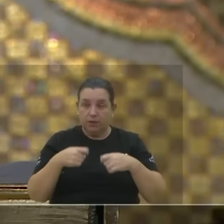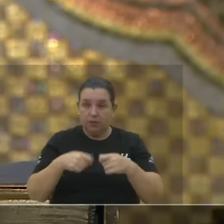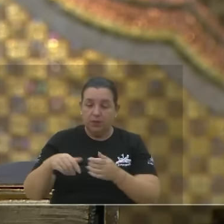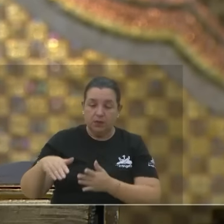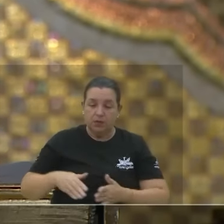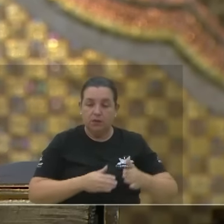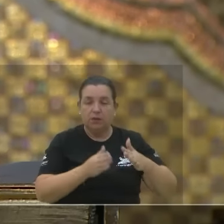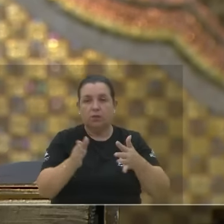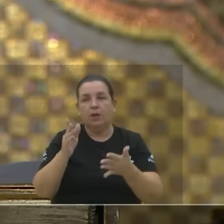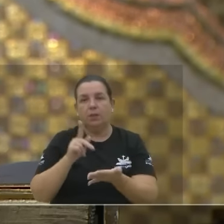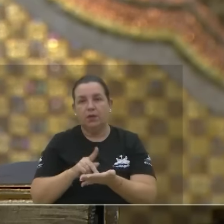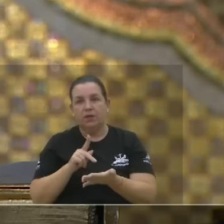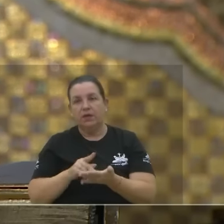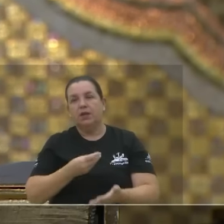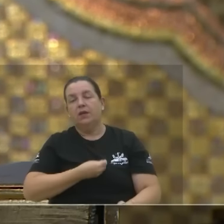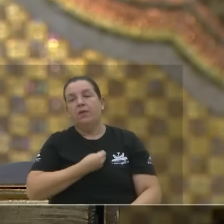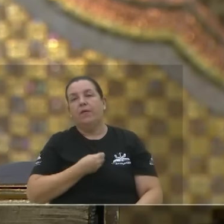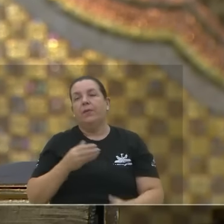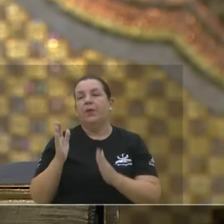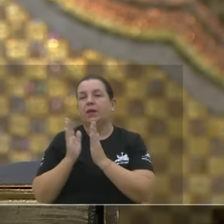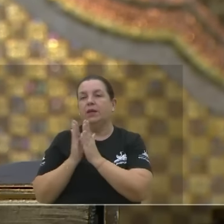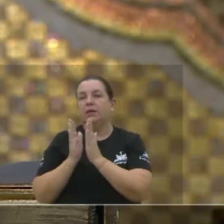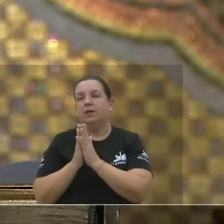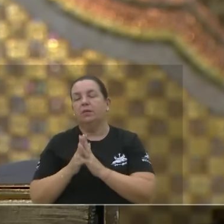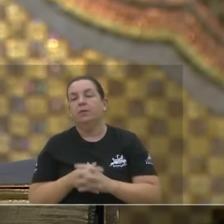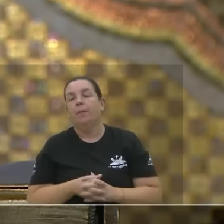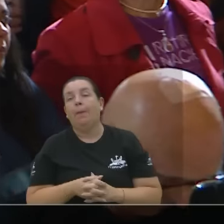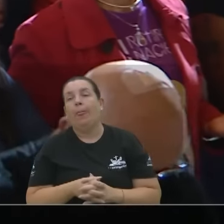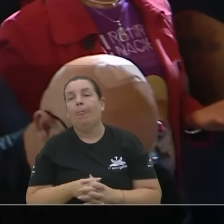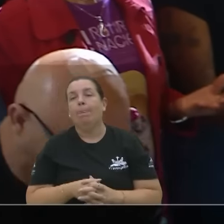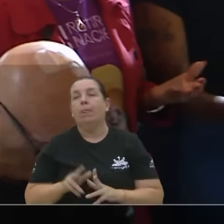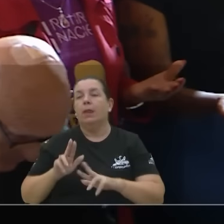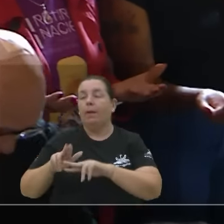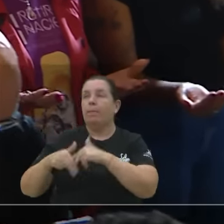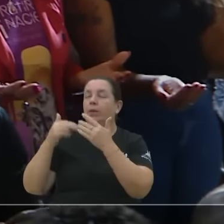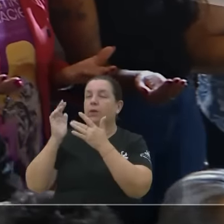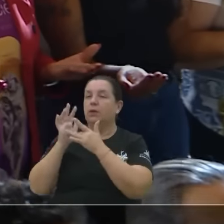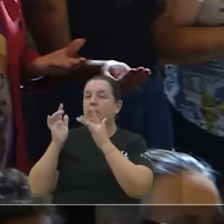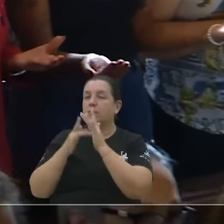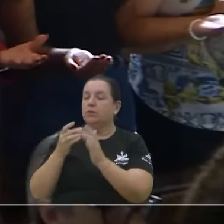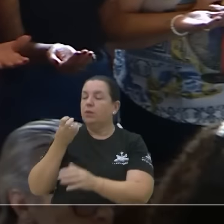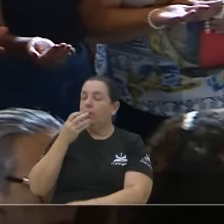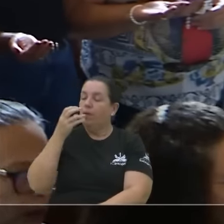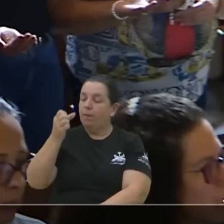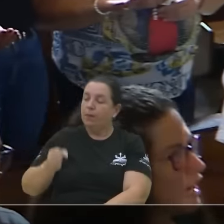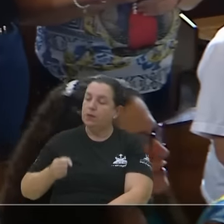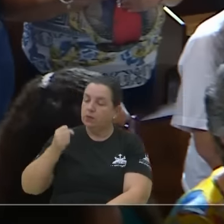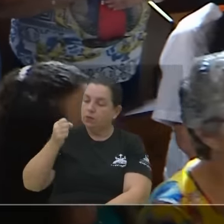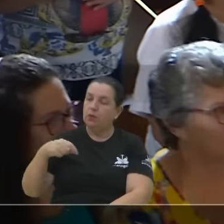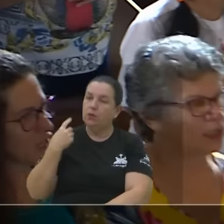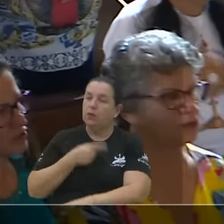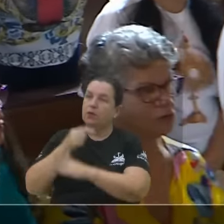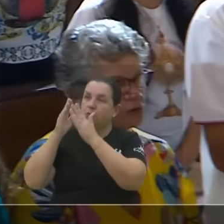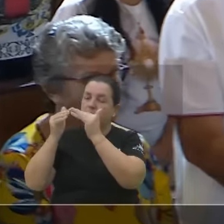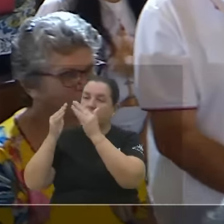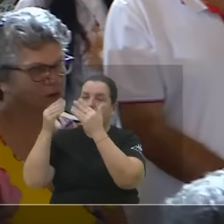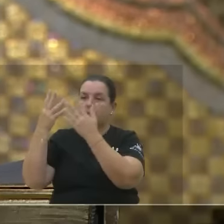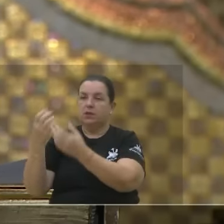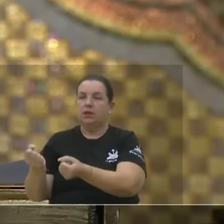da verdade e da vida, rezemos ao Senhor. Por Cristo, bom pastor,